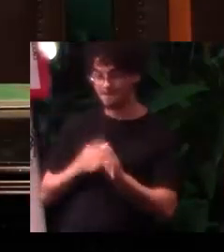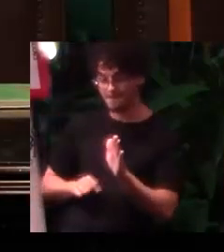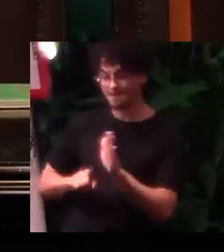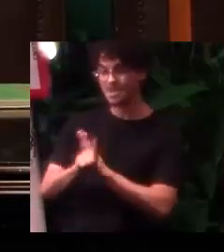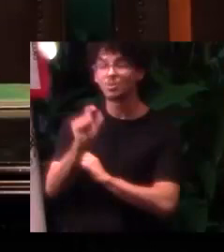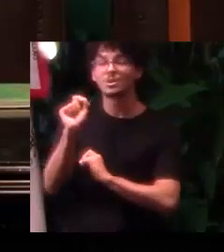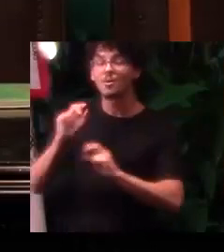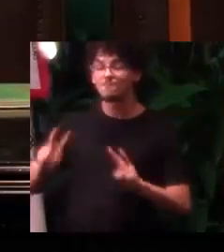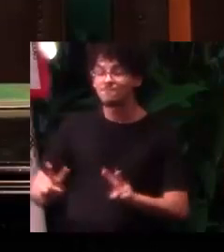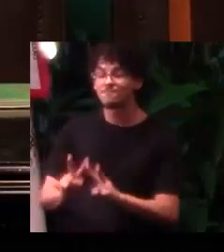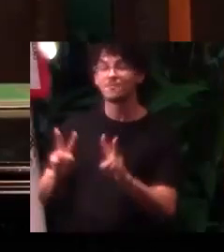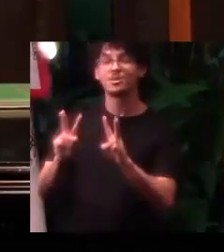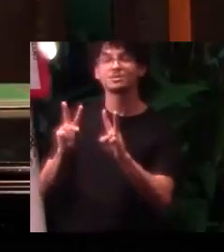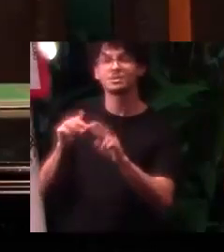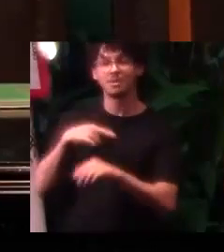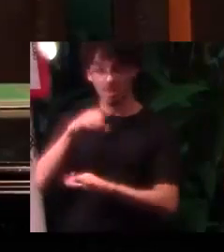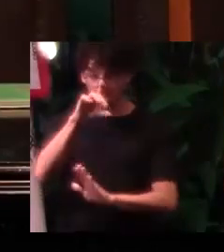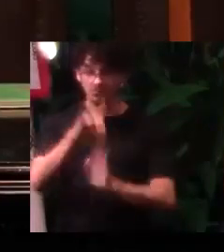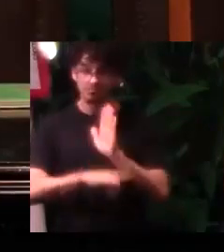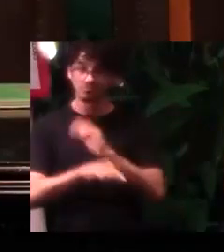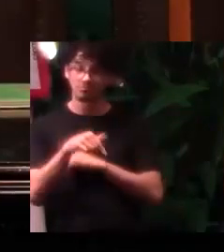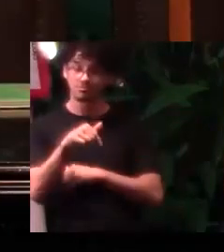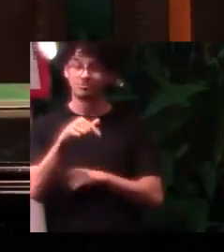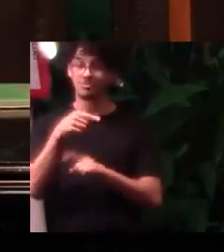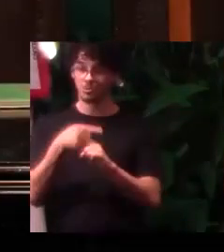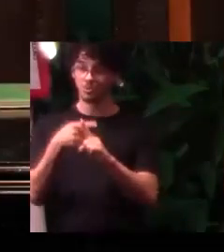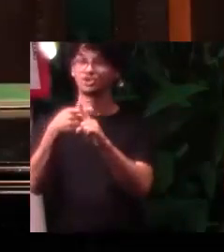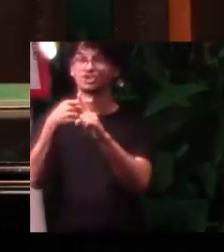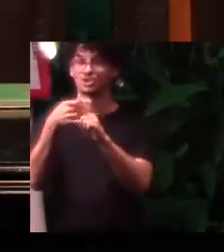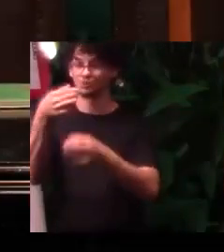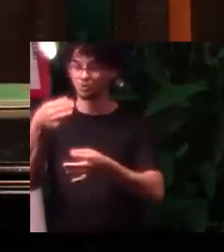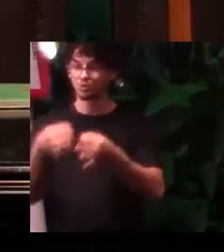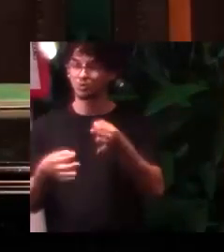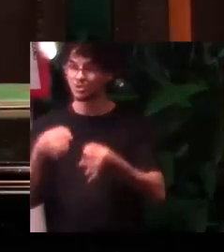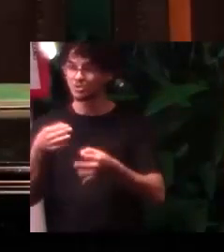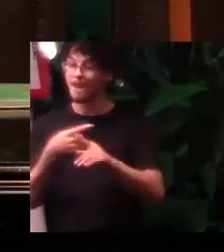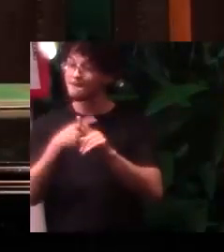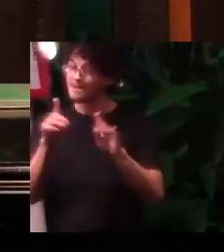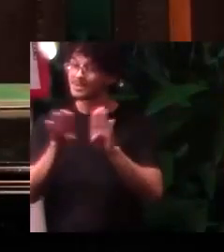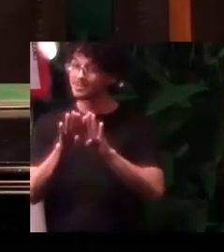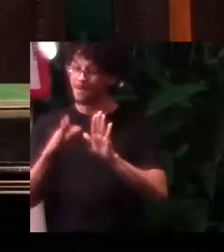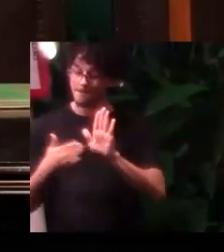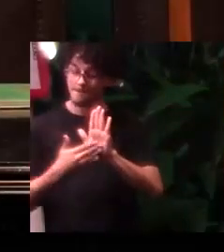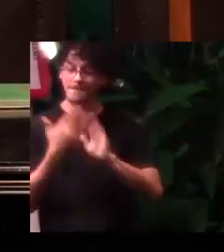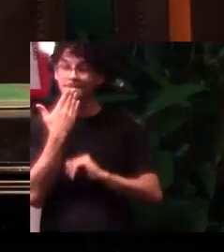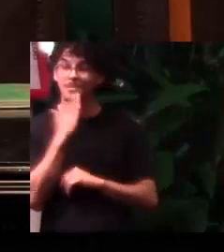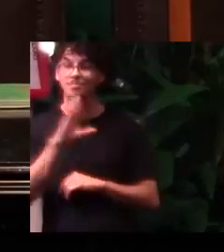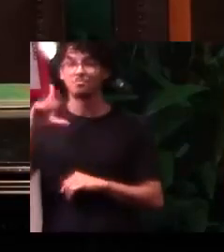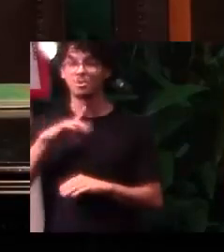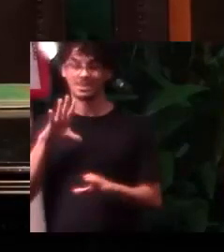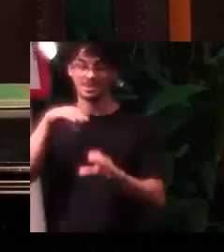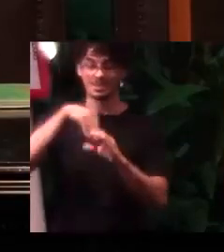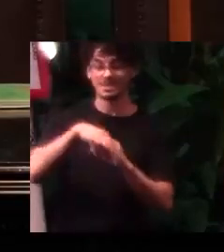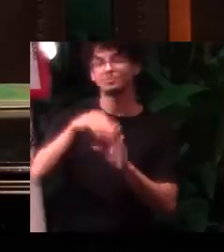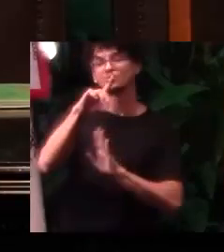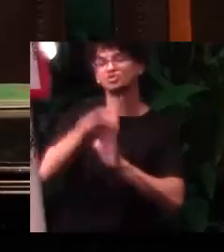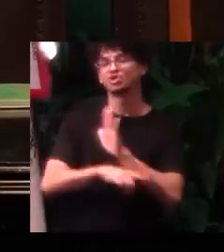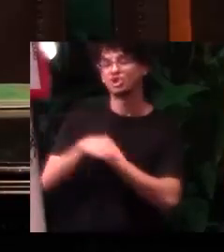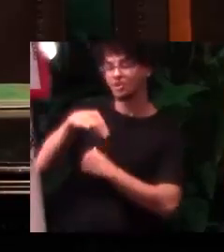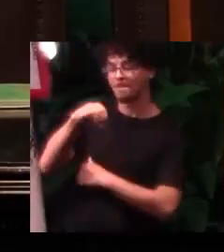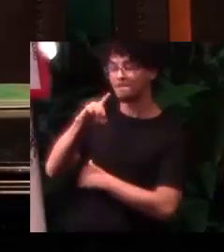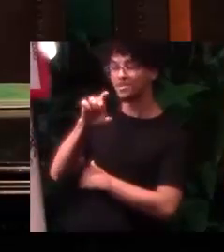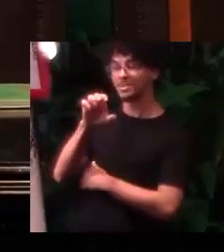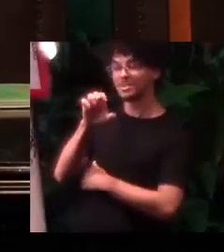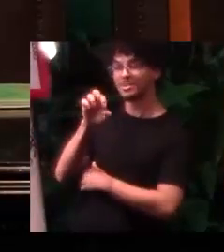o positivismo jurídico, mas isso é também a promessa que contida no direito moderno, de que o direito se faça uma